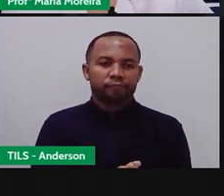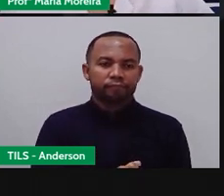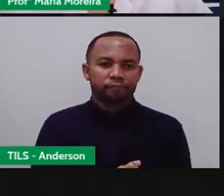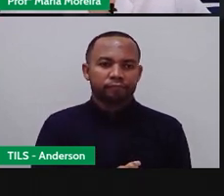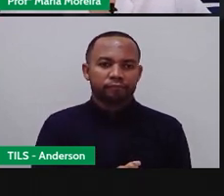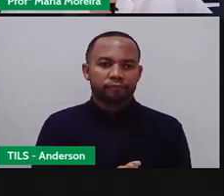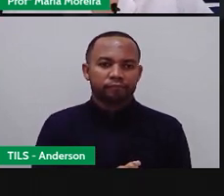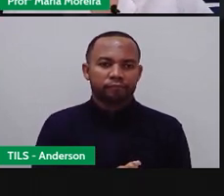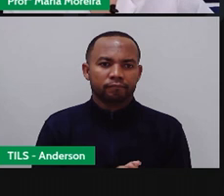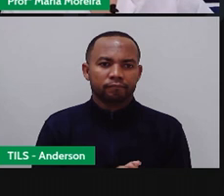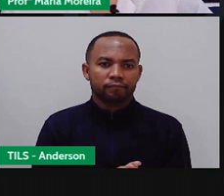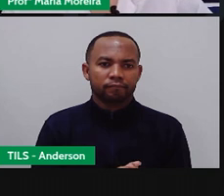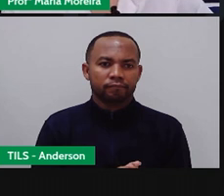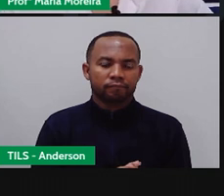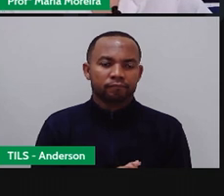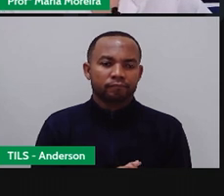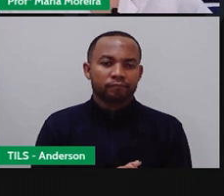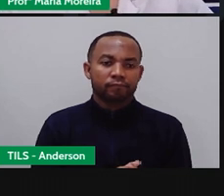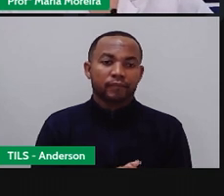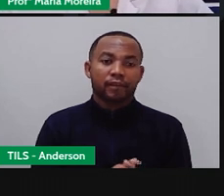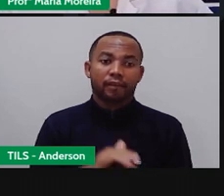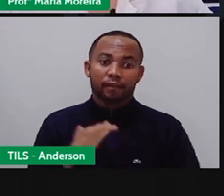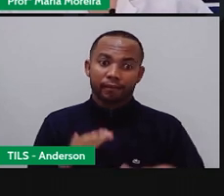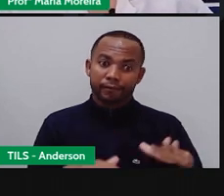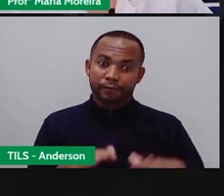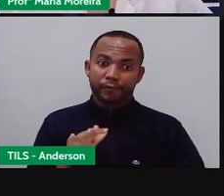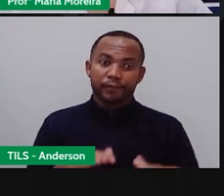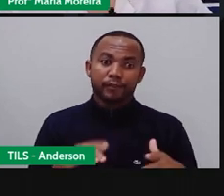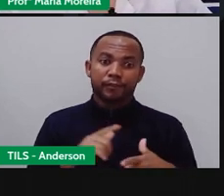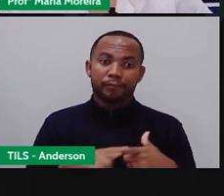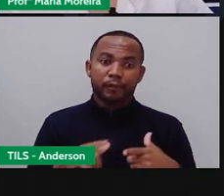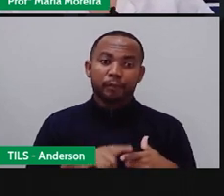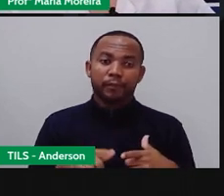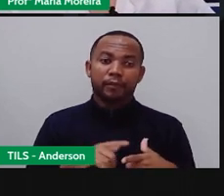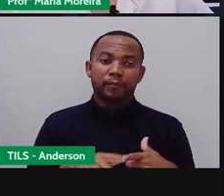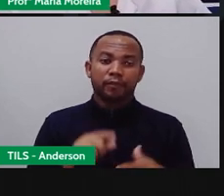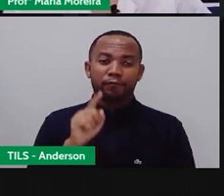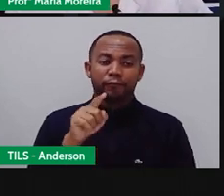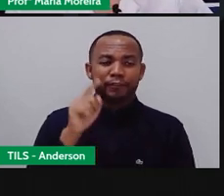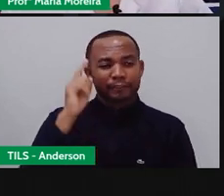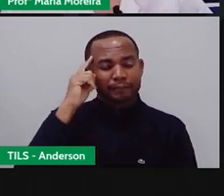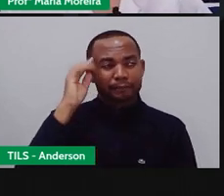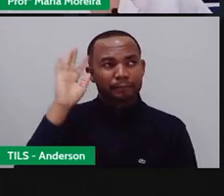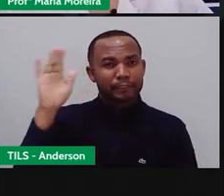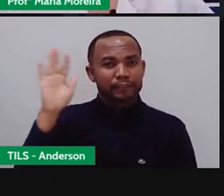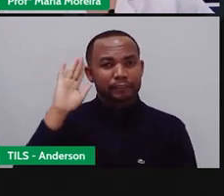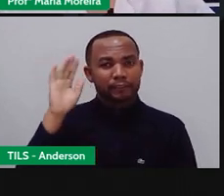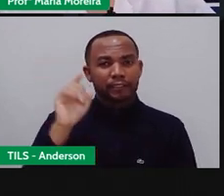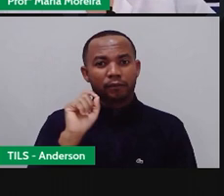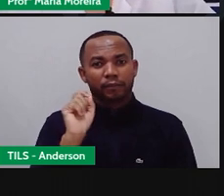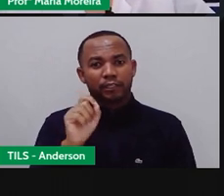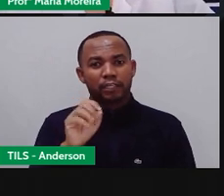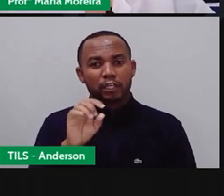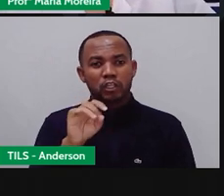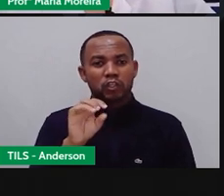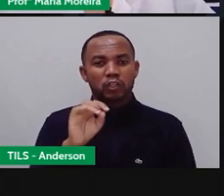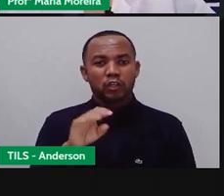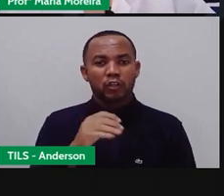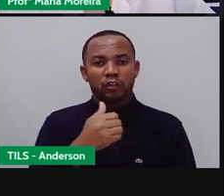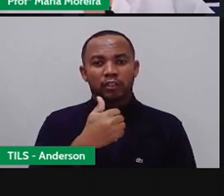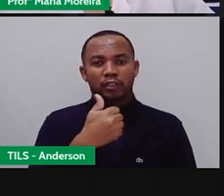destino adequado E aí é um problema não é porque imagine isso são 13 mil né